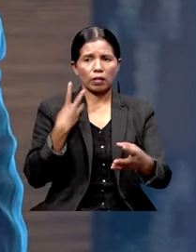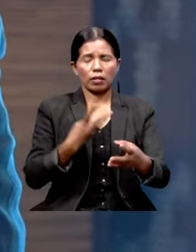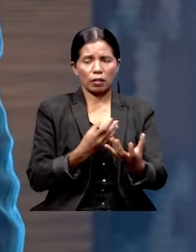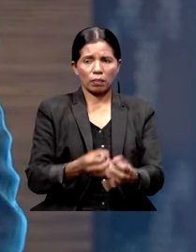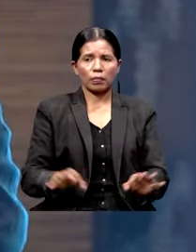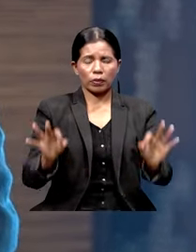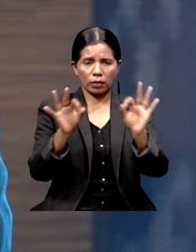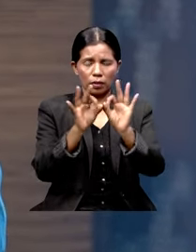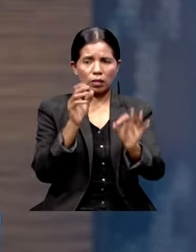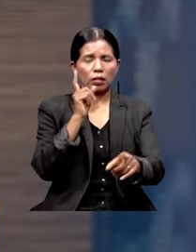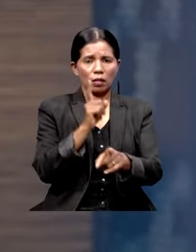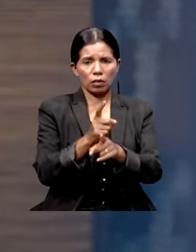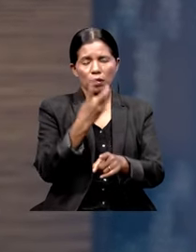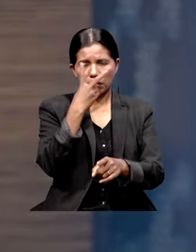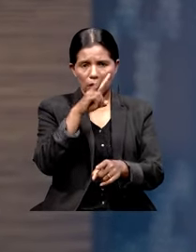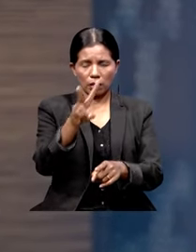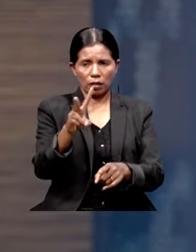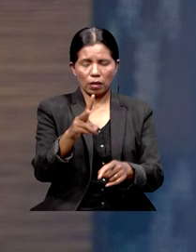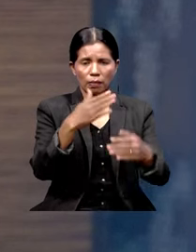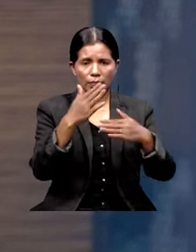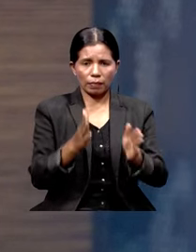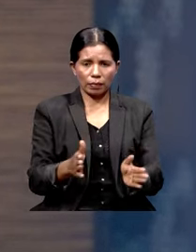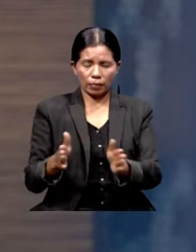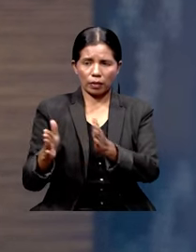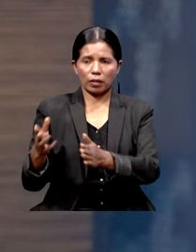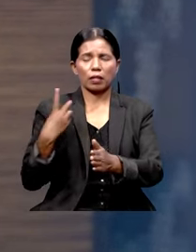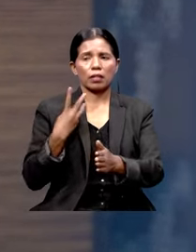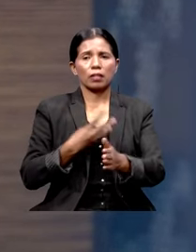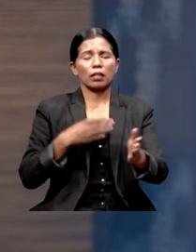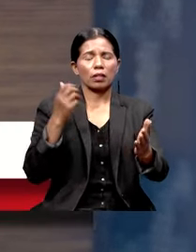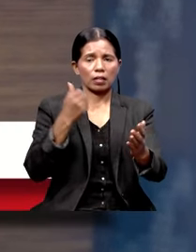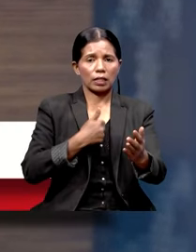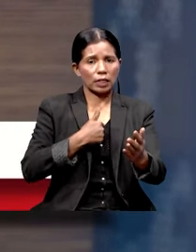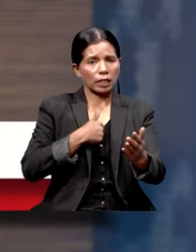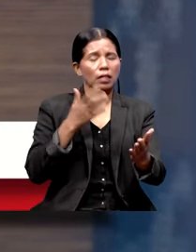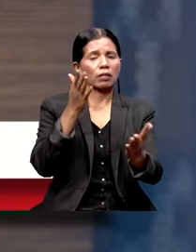importante, ita pebe da tuare, preparação tania tu tamaba iha